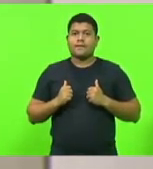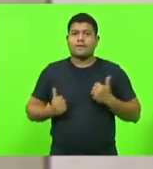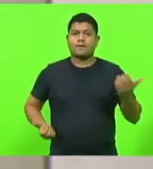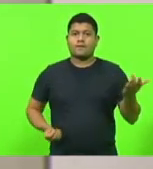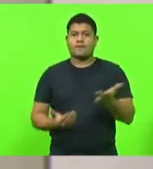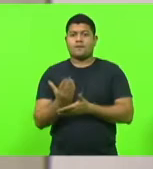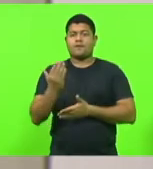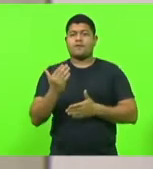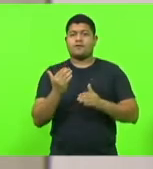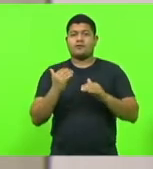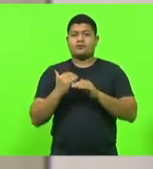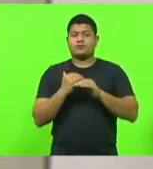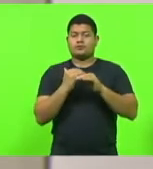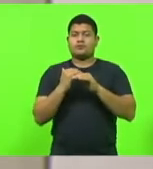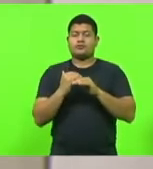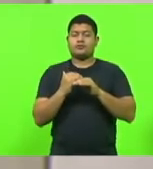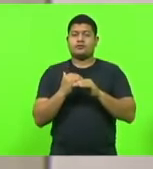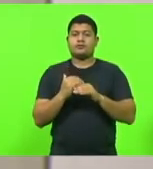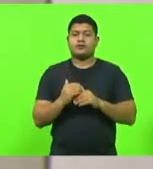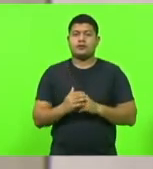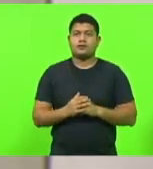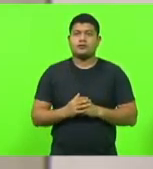Aprovado por unanimidade.